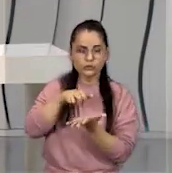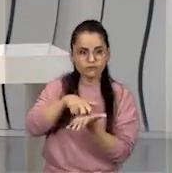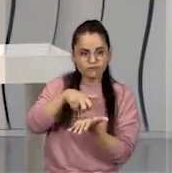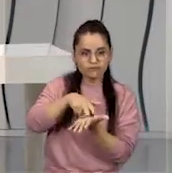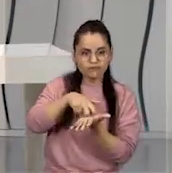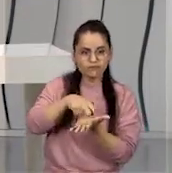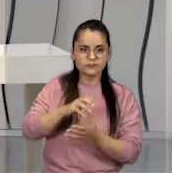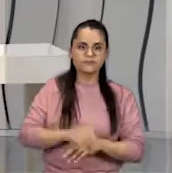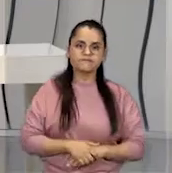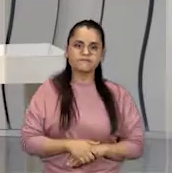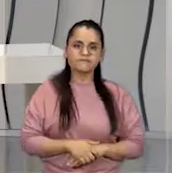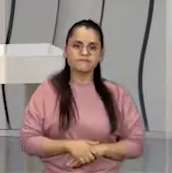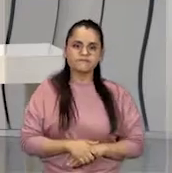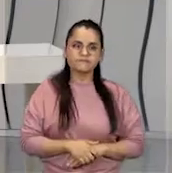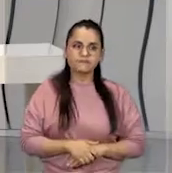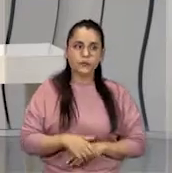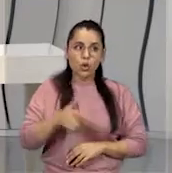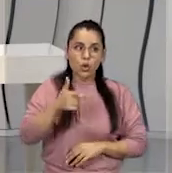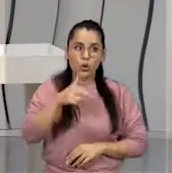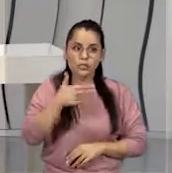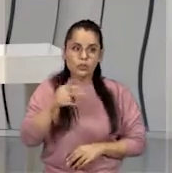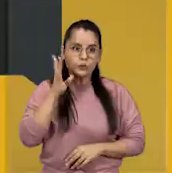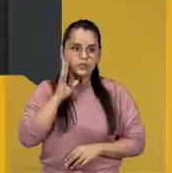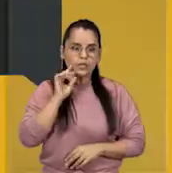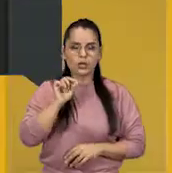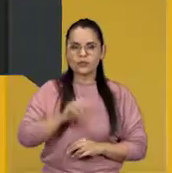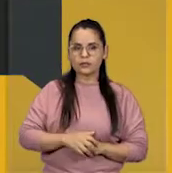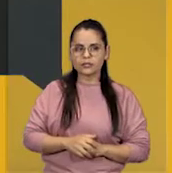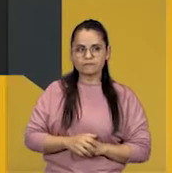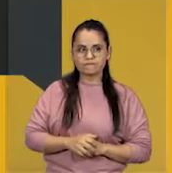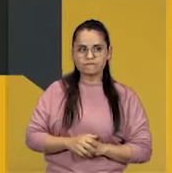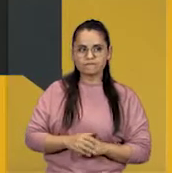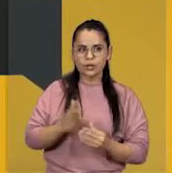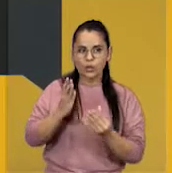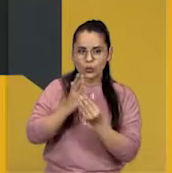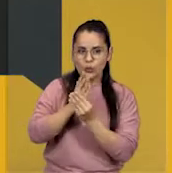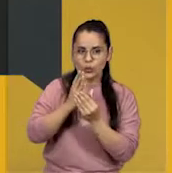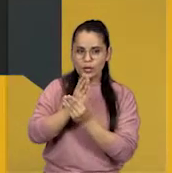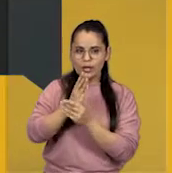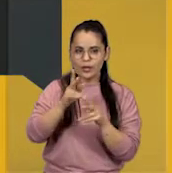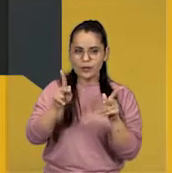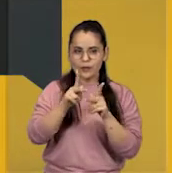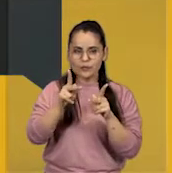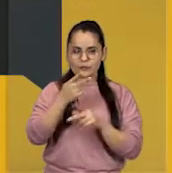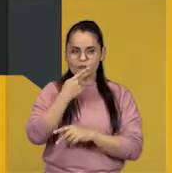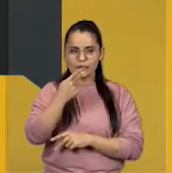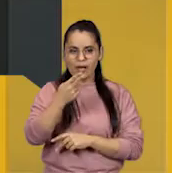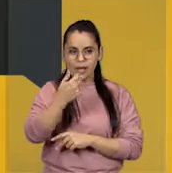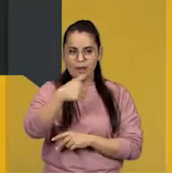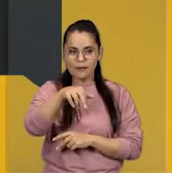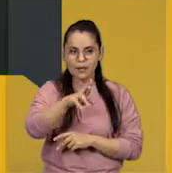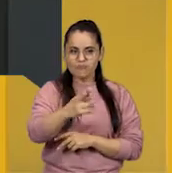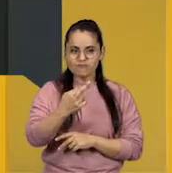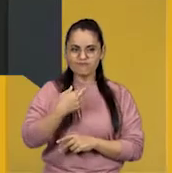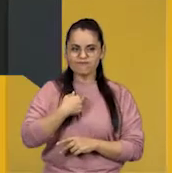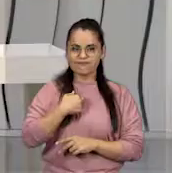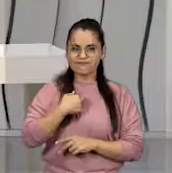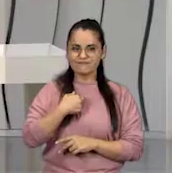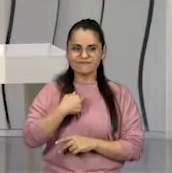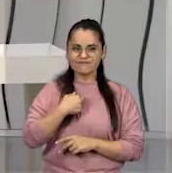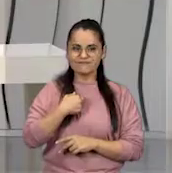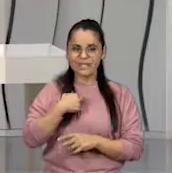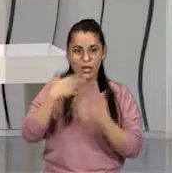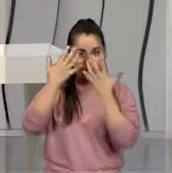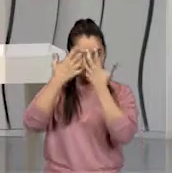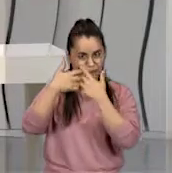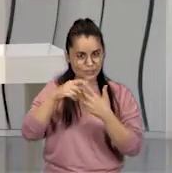Tá. Outra coisa muito legal. O livro é o mestre que fala, mas não responde. Eu acho que tem que deixar essa